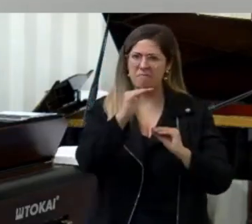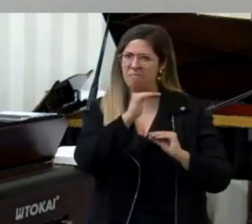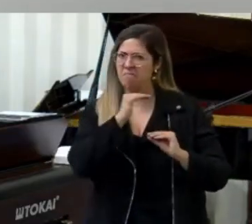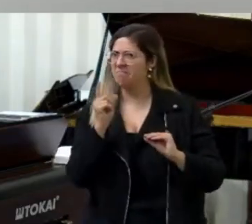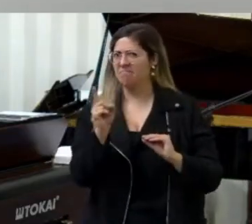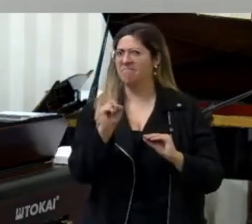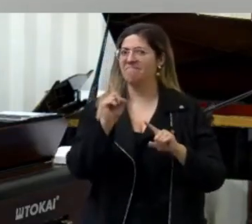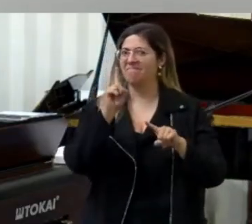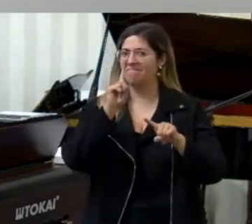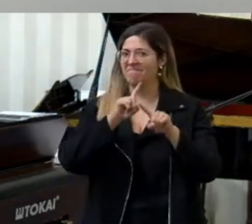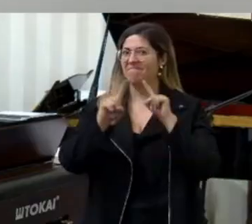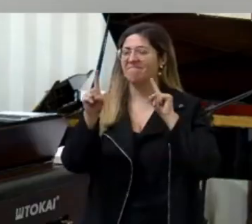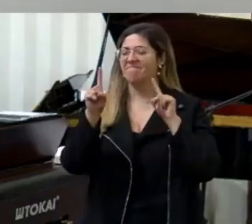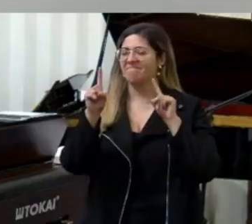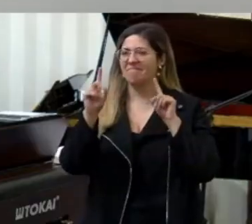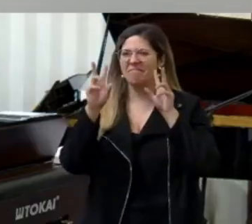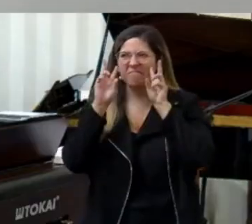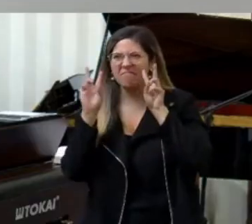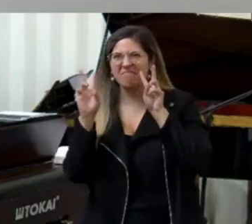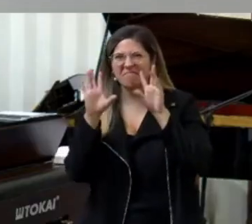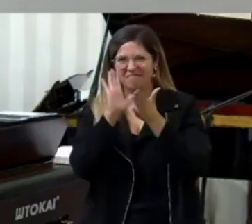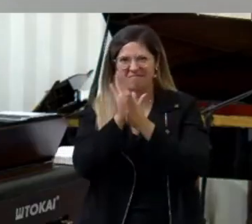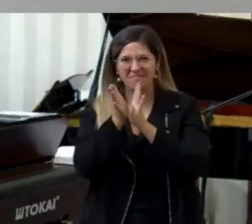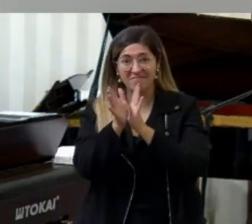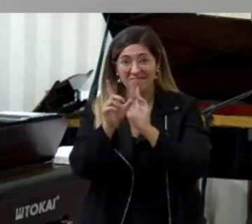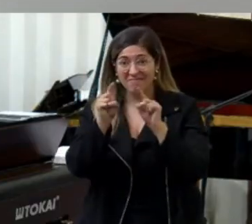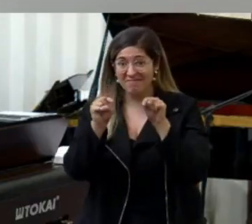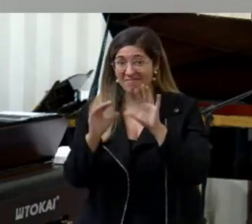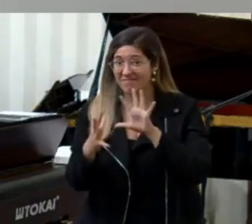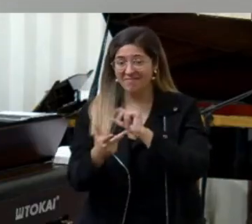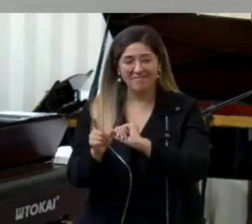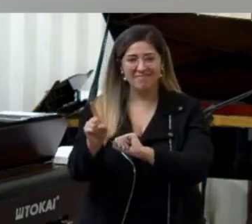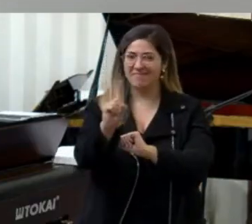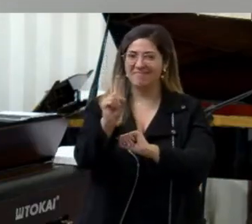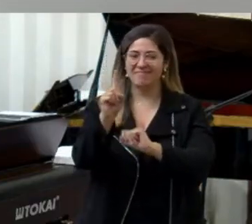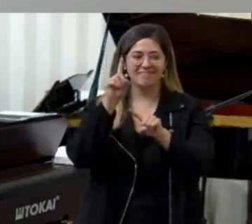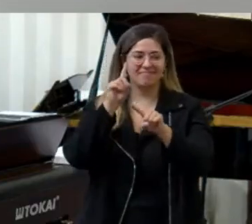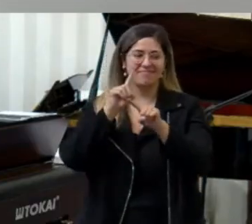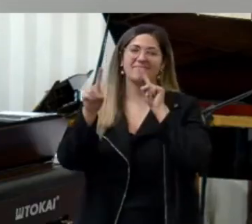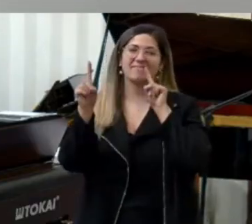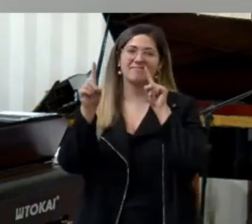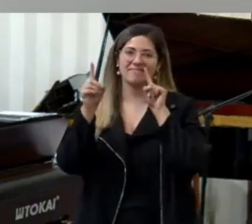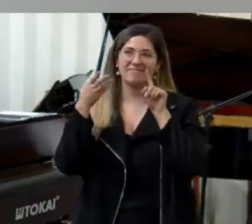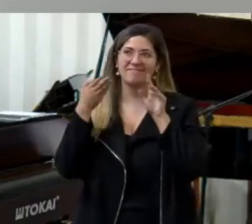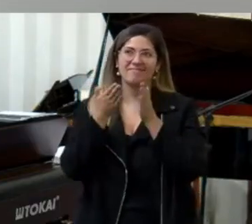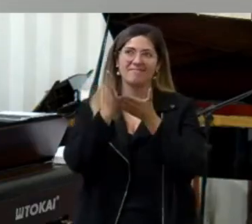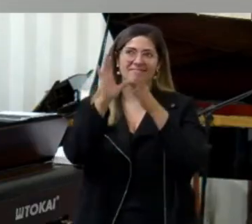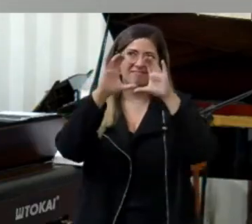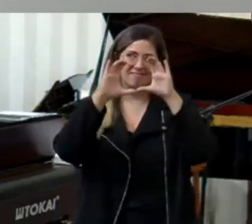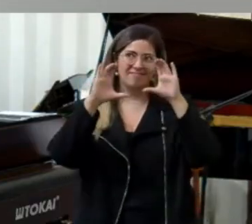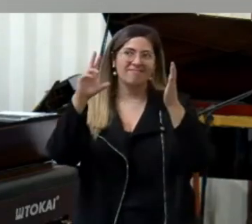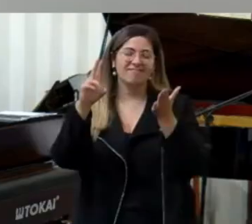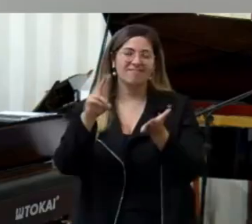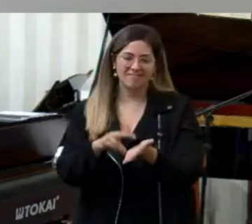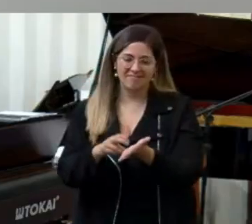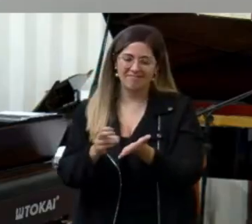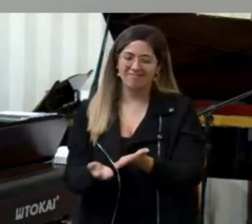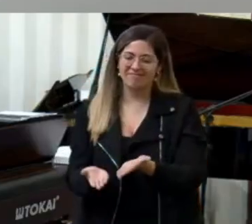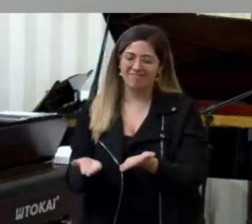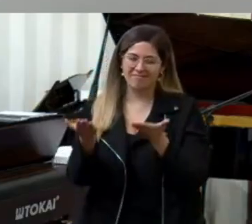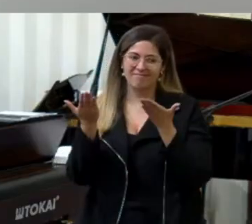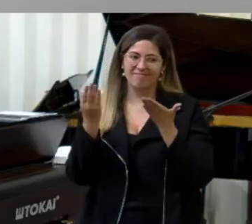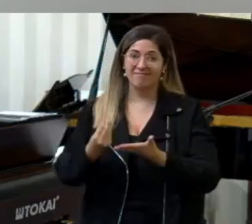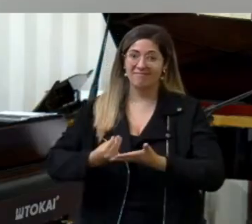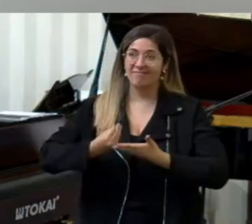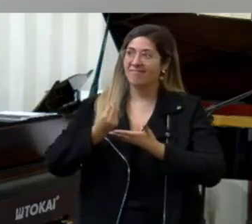nem permitirás que o teu santo veja corrupção. Fizeste-me, disse Davi, conhecer os caminhos da